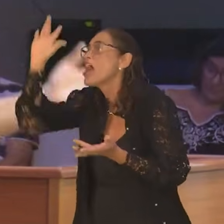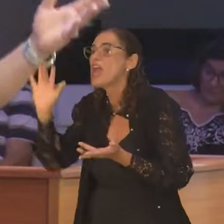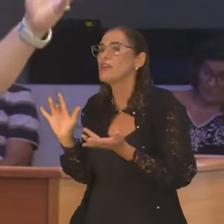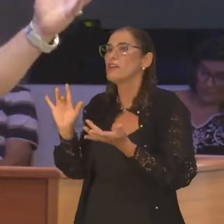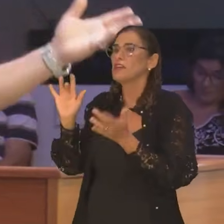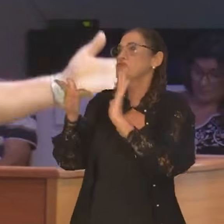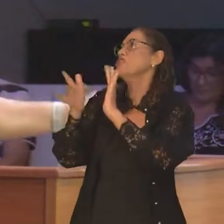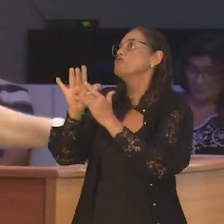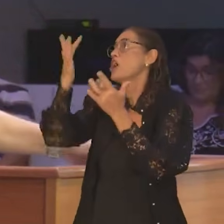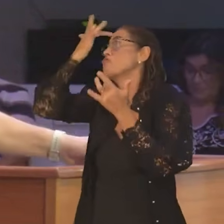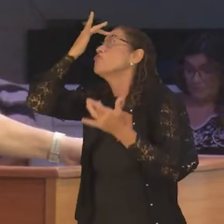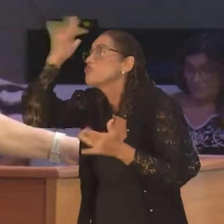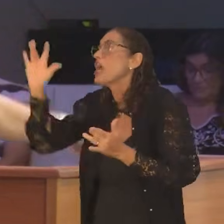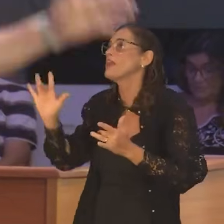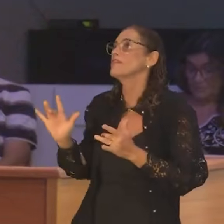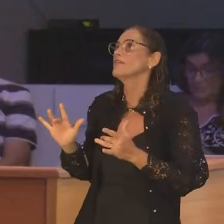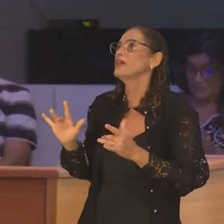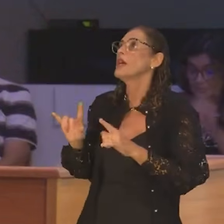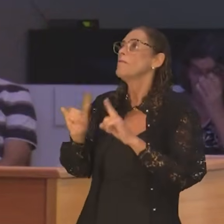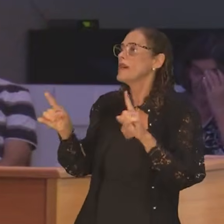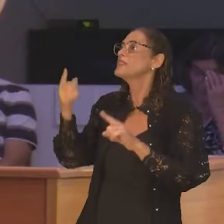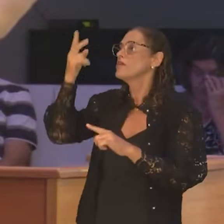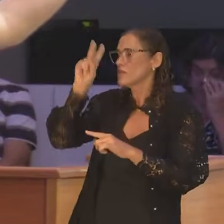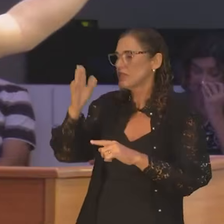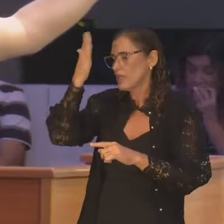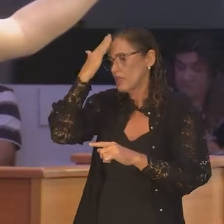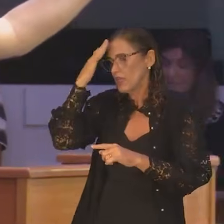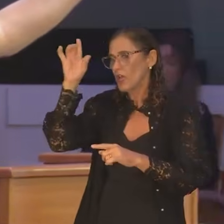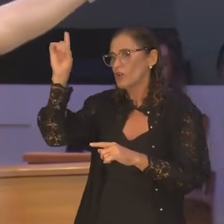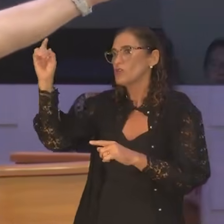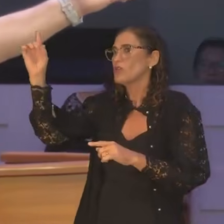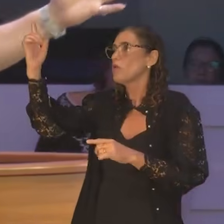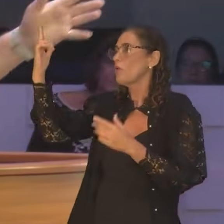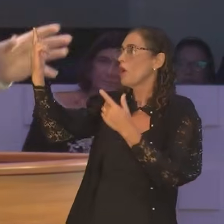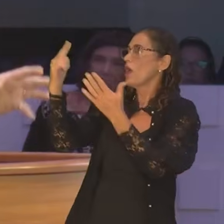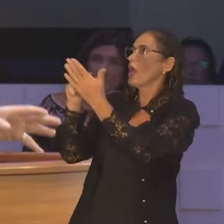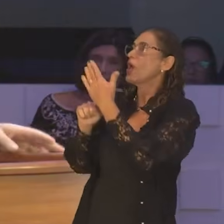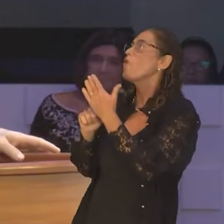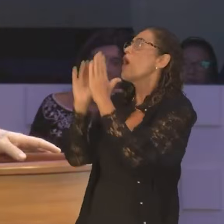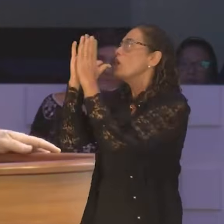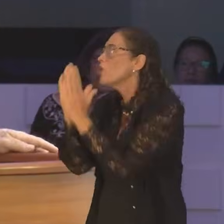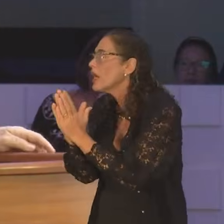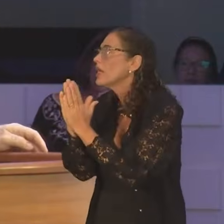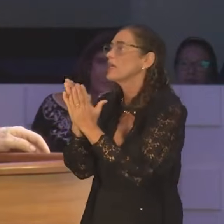é Jesus, eu não sei. Mas uma coisa eu sei, o dia que você apresenta, eu te adorarei.